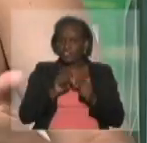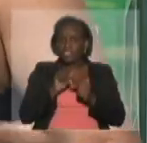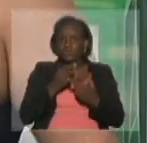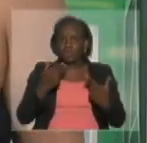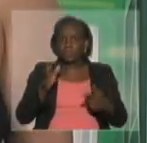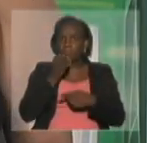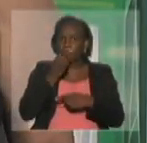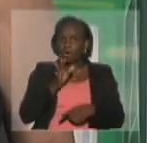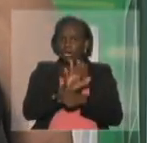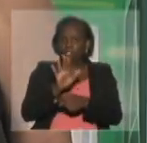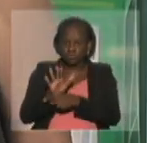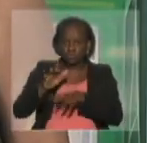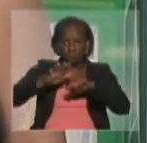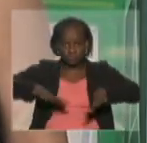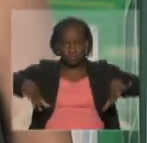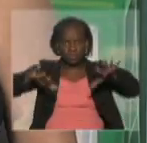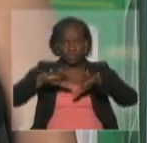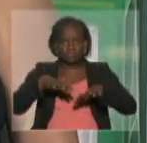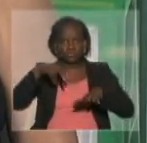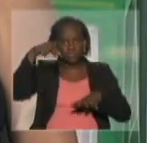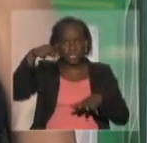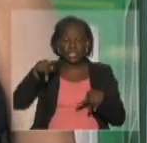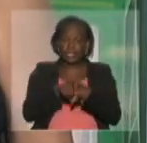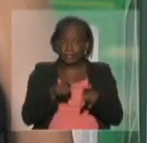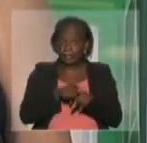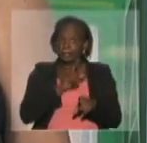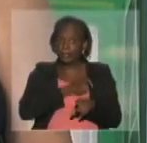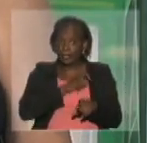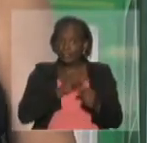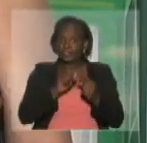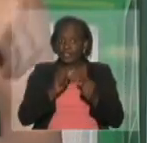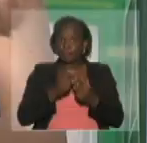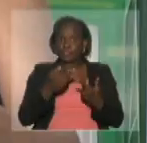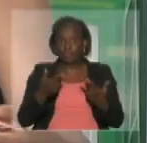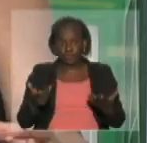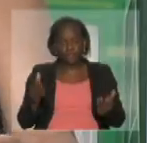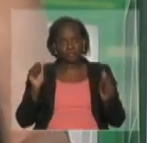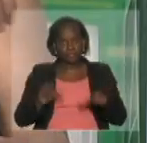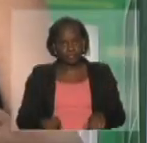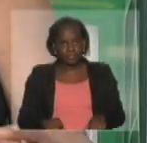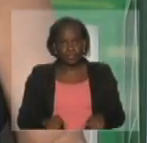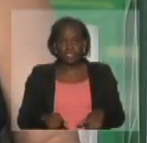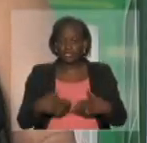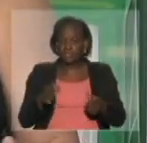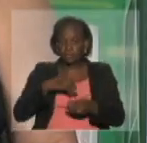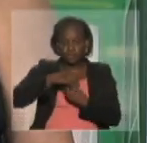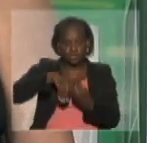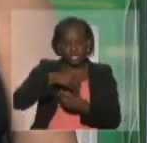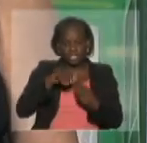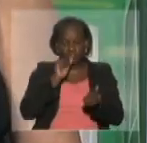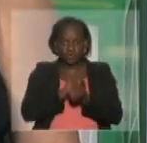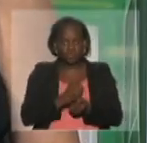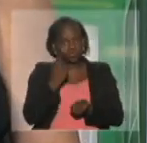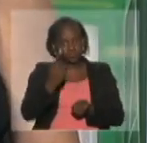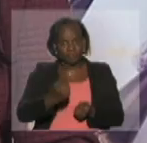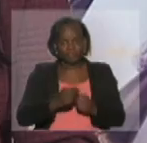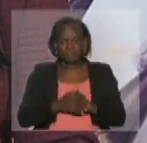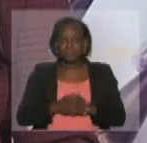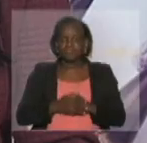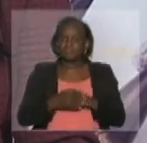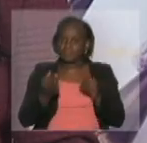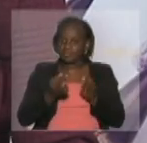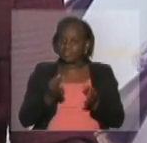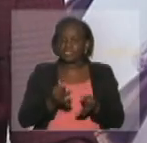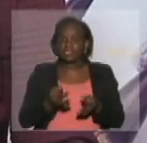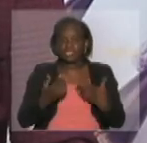fez pela região dele e quanto mal também ele fez. Então tá tudo junto e misturado num só. Perfeito,